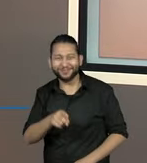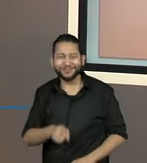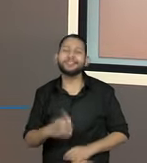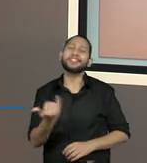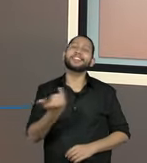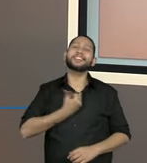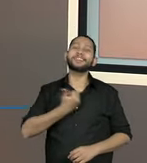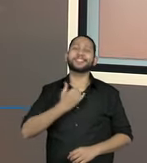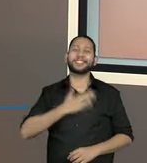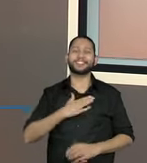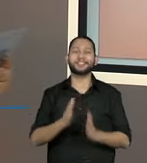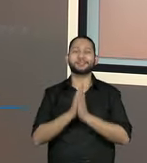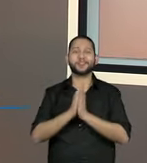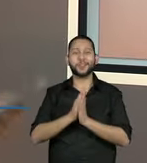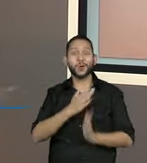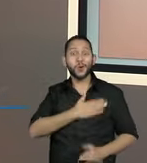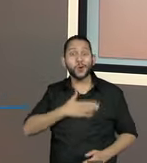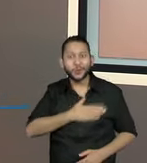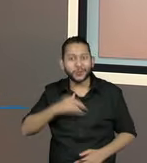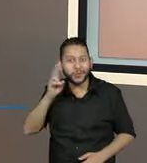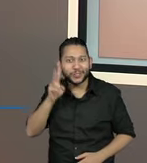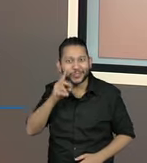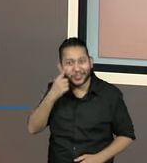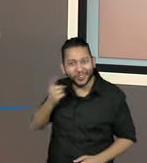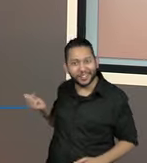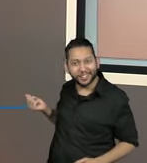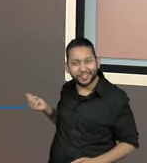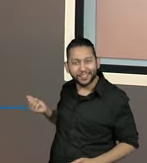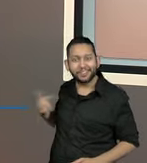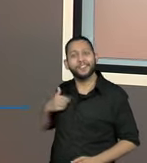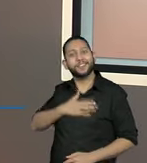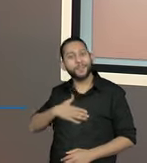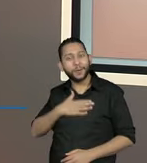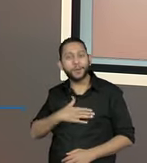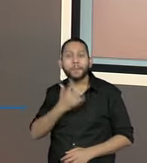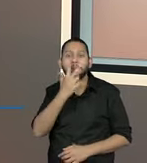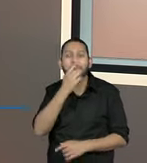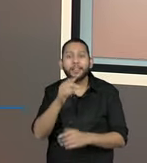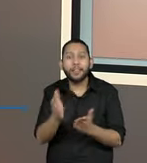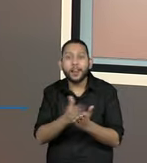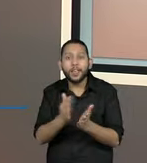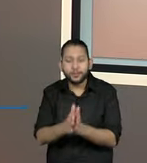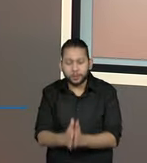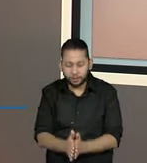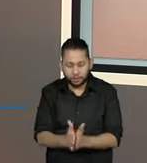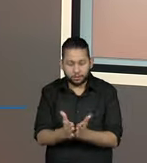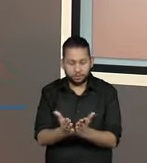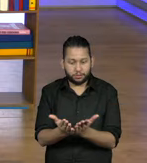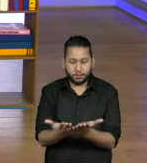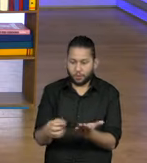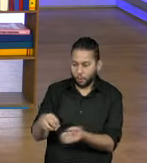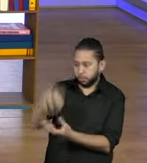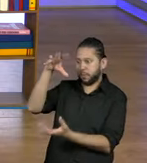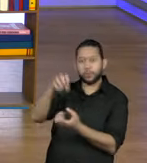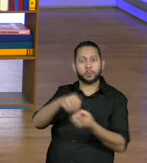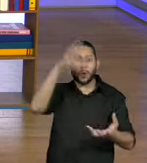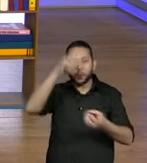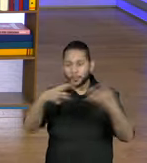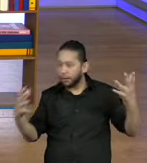para mim. Vocês gostaram de toda essa história? De ser introduzido dentro do livro de Dom Quixote? E